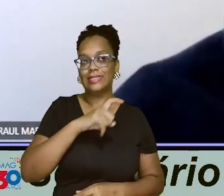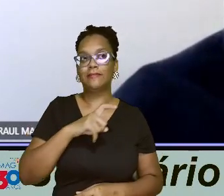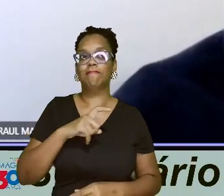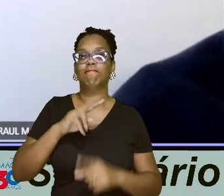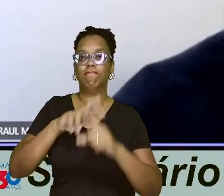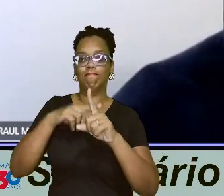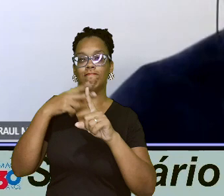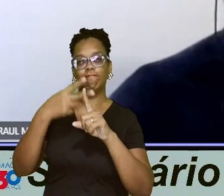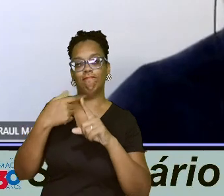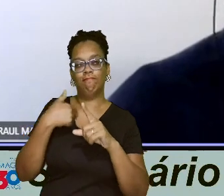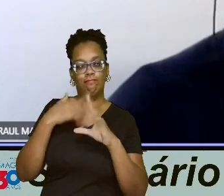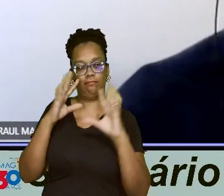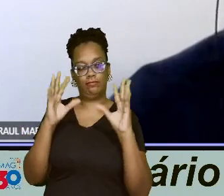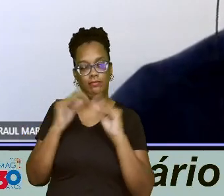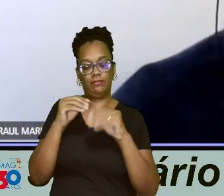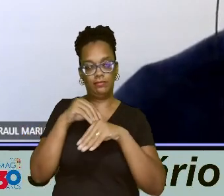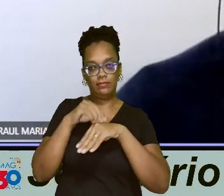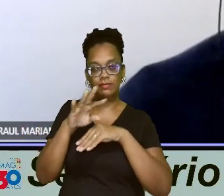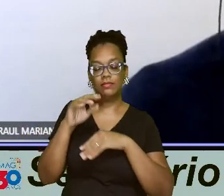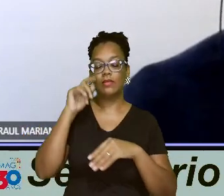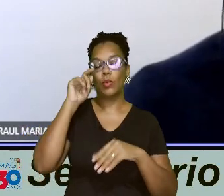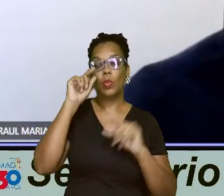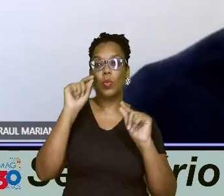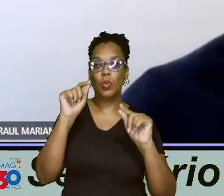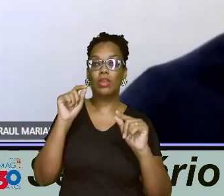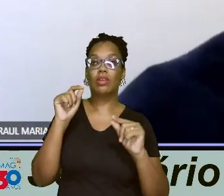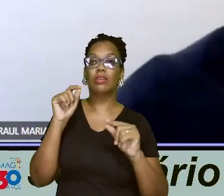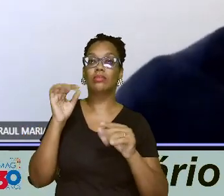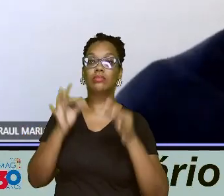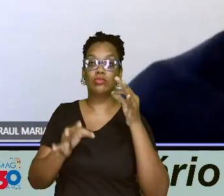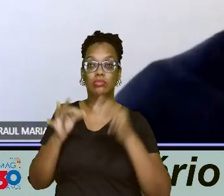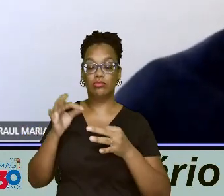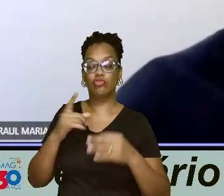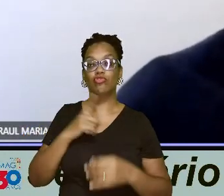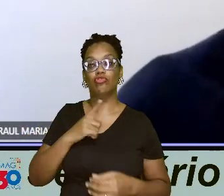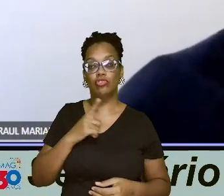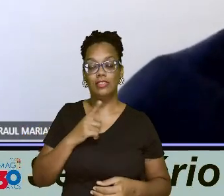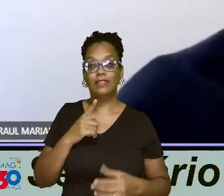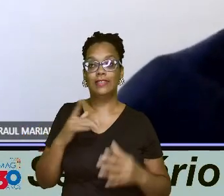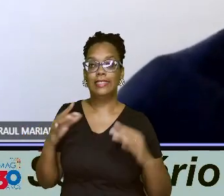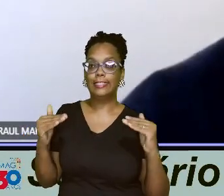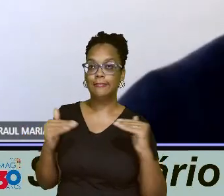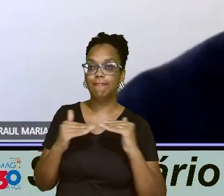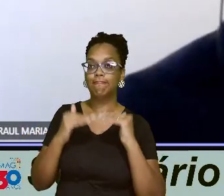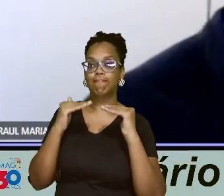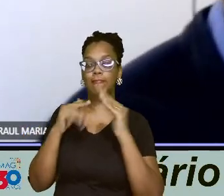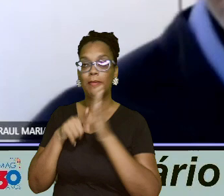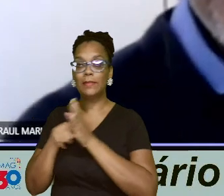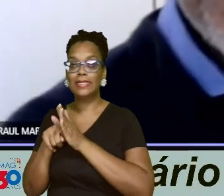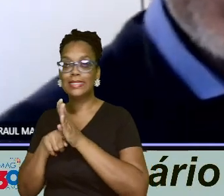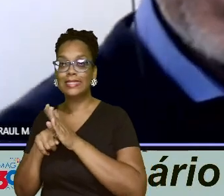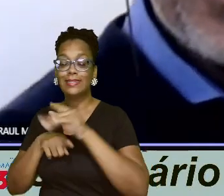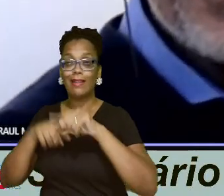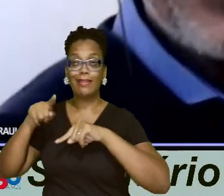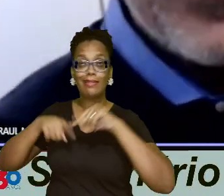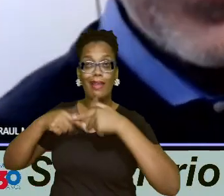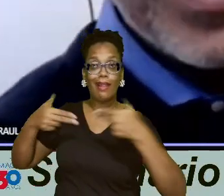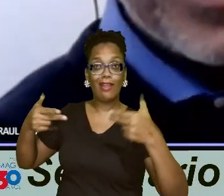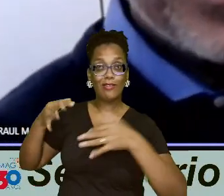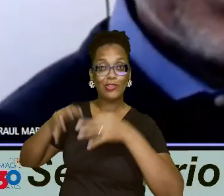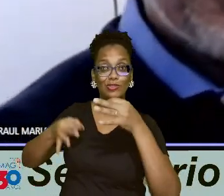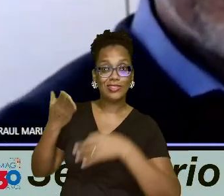consignar aqui, é que os juízes tiveram também que conciliar essa pesquisa com as suas tarefas diárias da jurisdição.